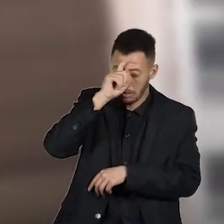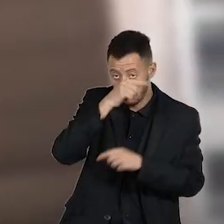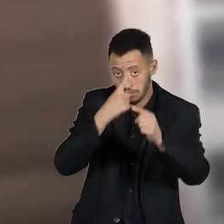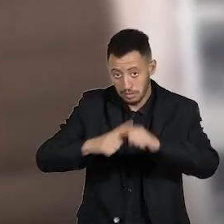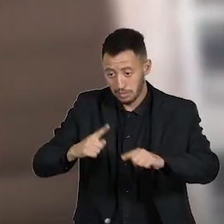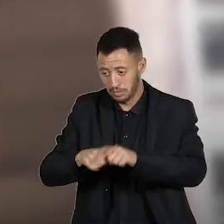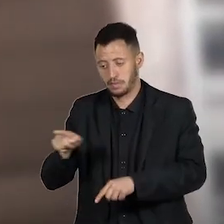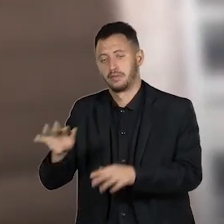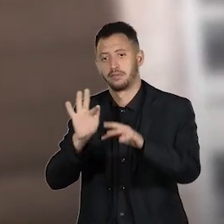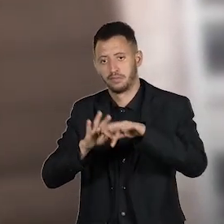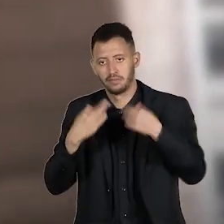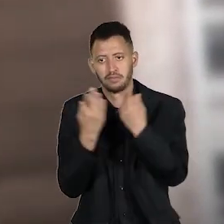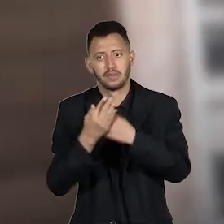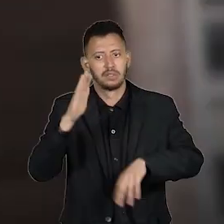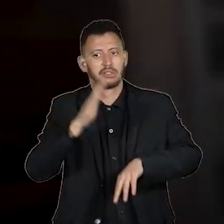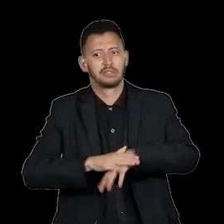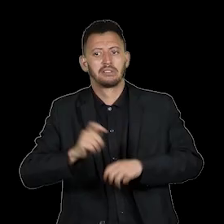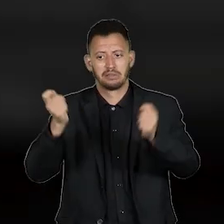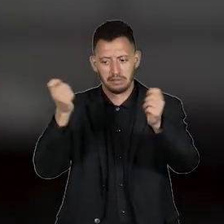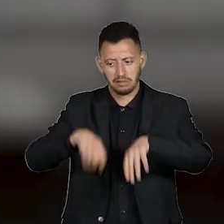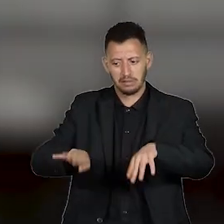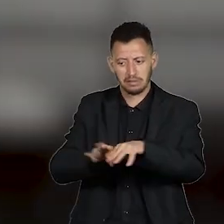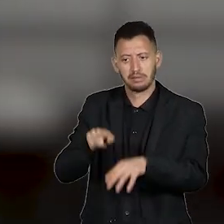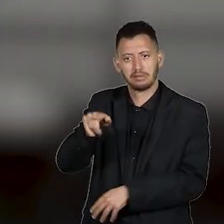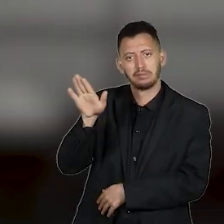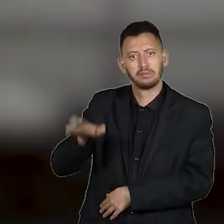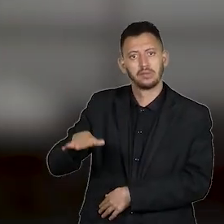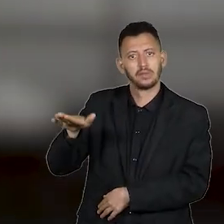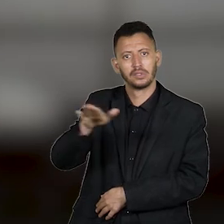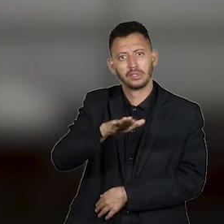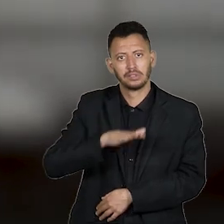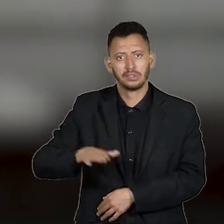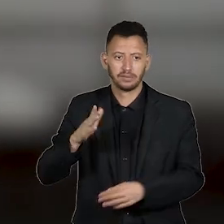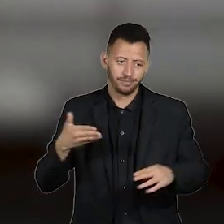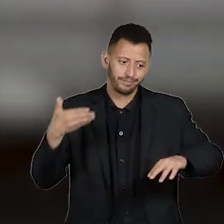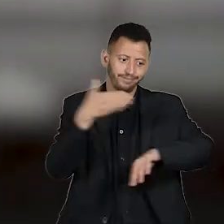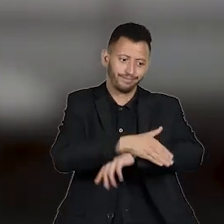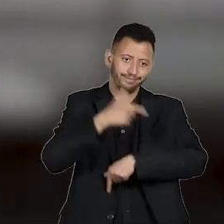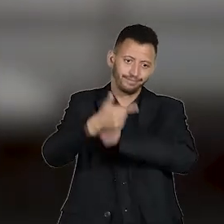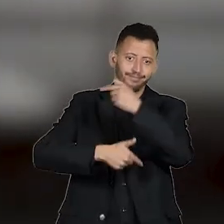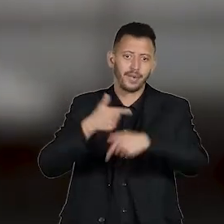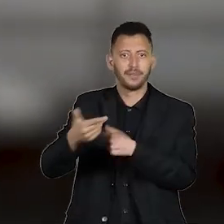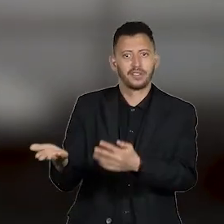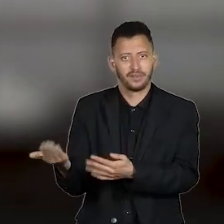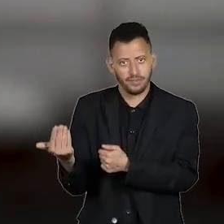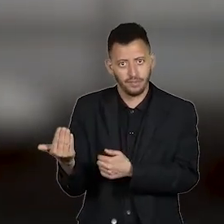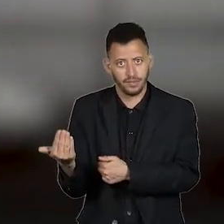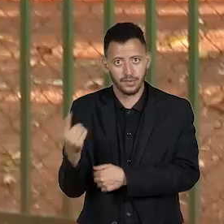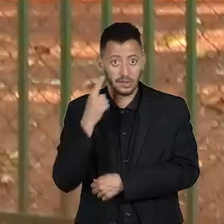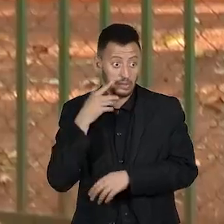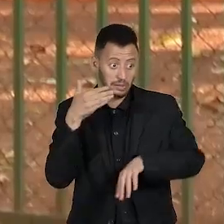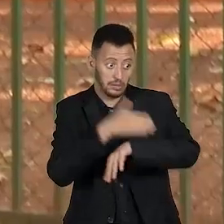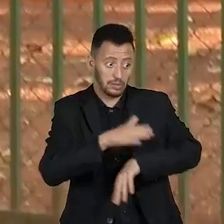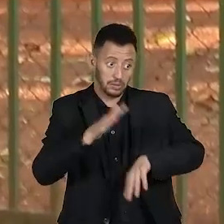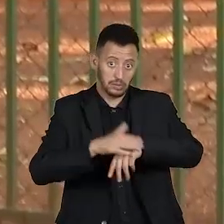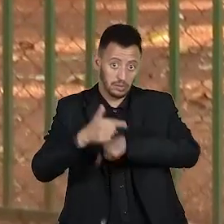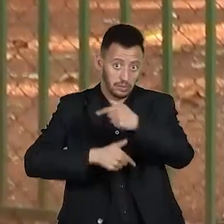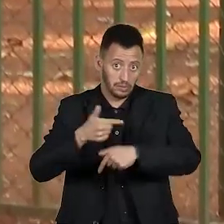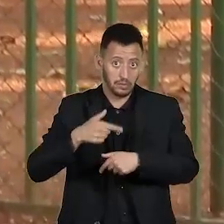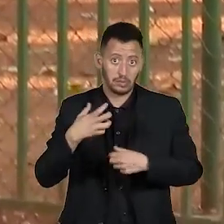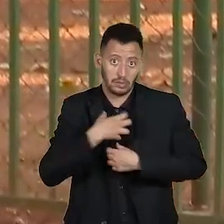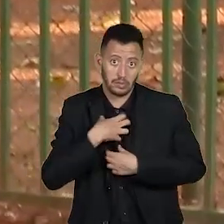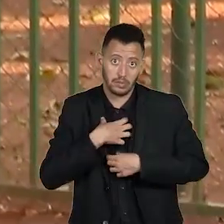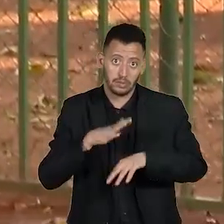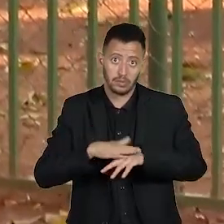dificuldades enfrentadas pela família, maior a probabilidade dessas crianças ingressarem no trabalho infantil. Quando submetidas